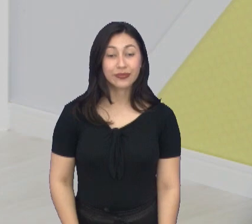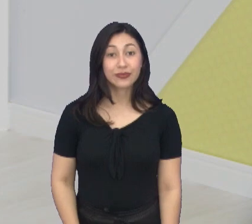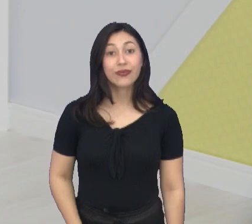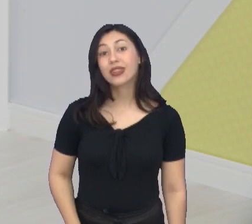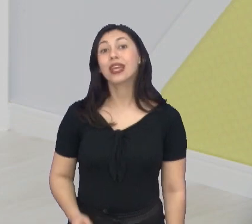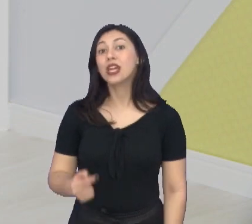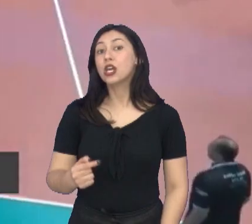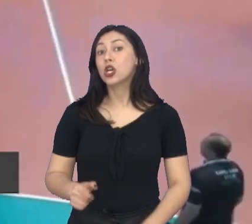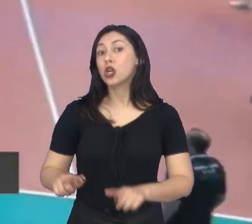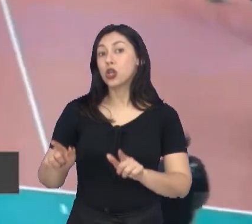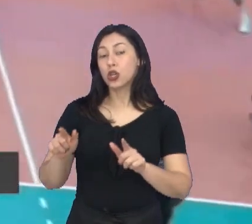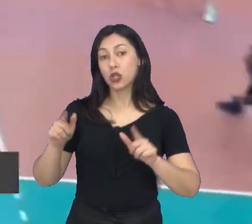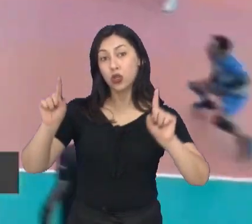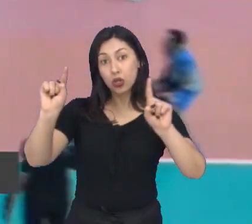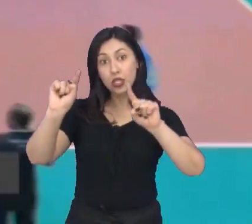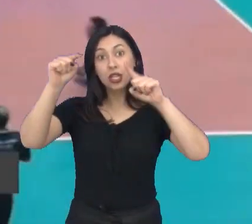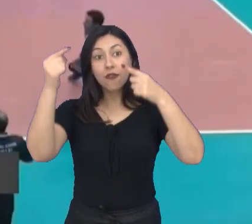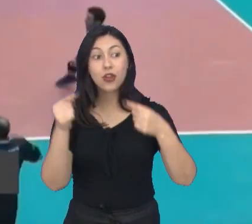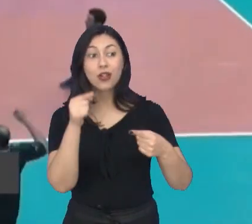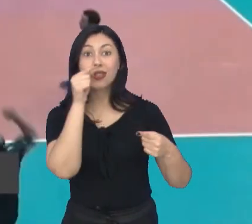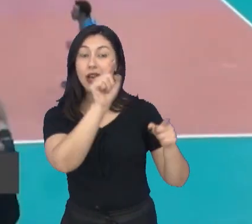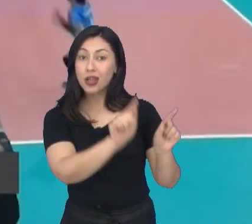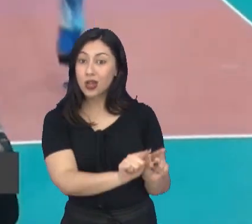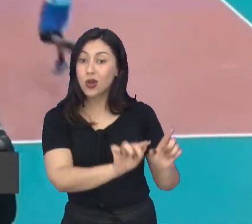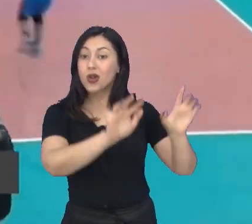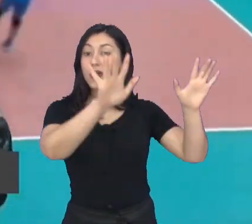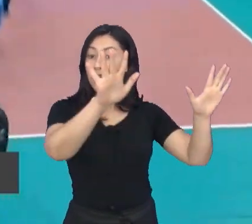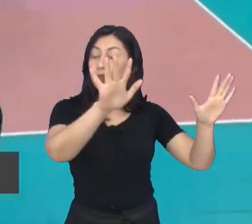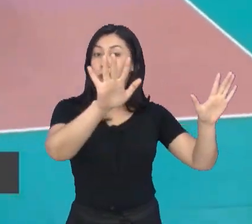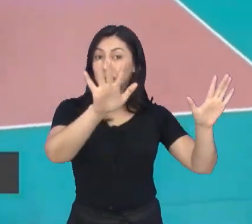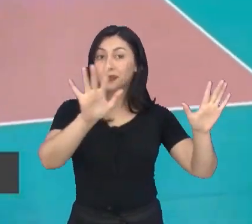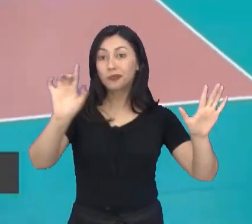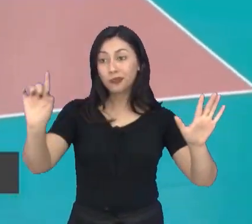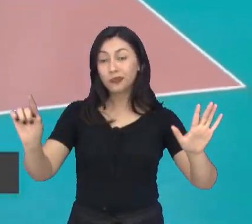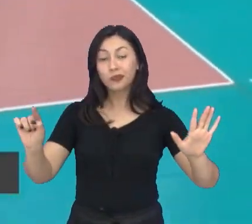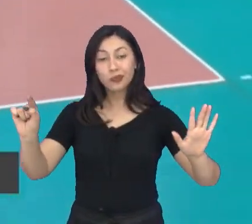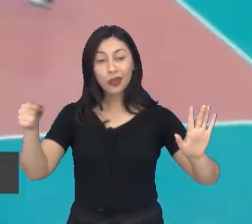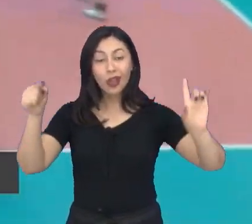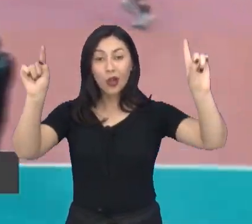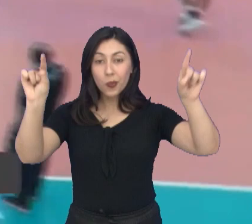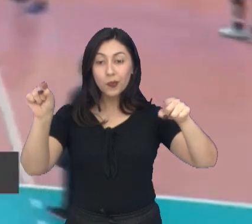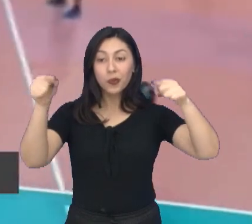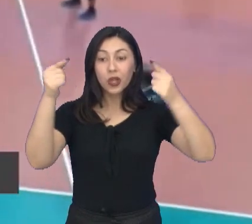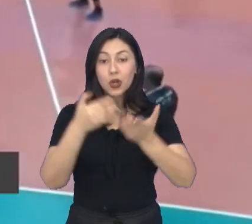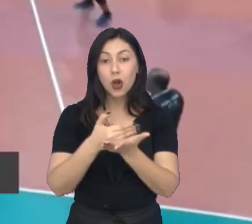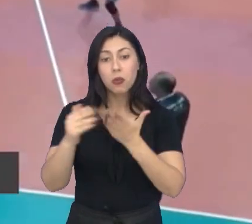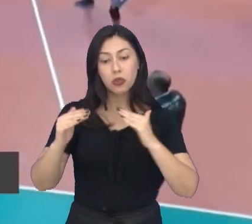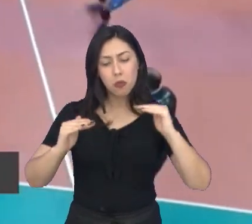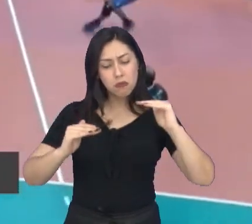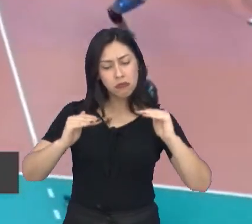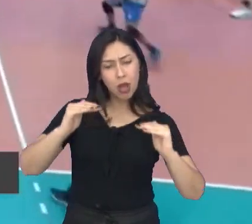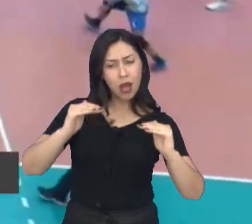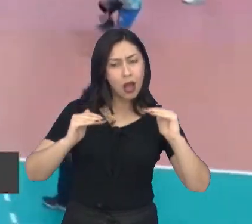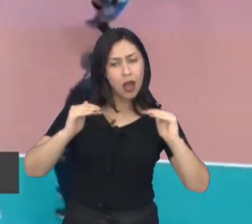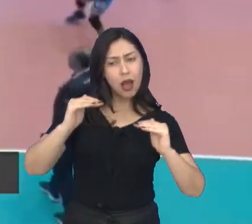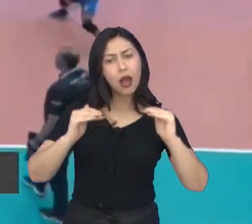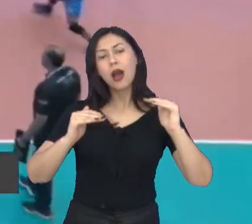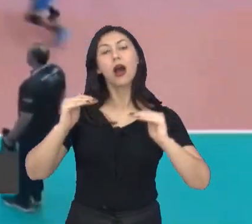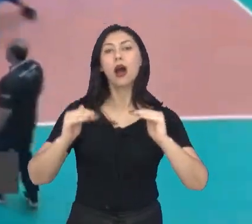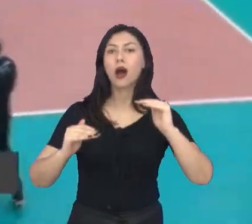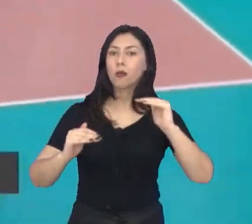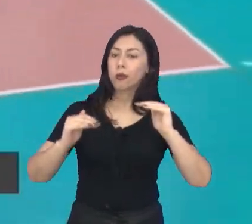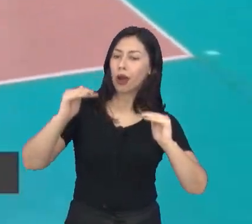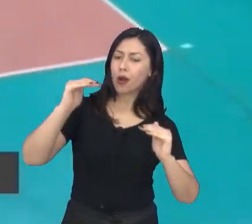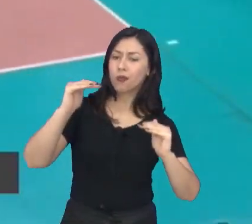no ginásio Ponte Grande, a partida entre Guarulhos e Farmacon de Vôlei São José começou equilibrada, com as equipes trocando